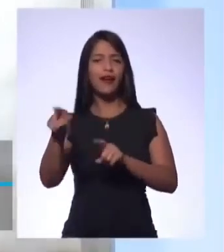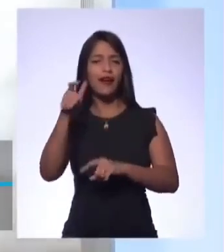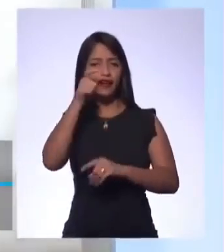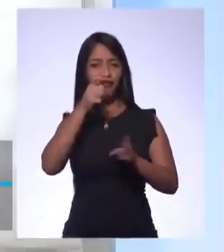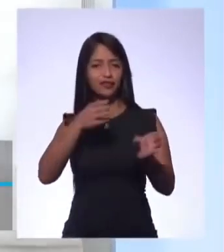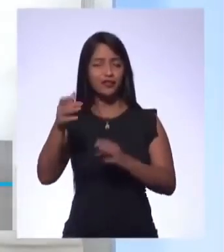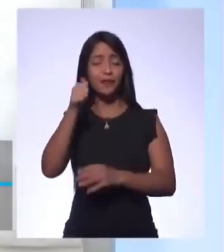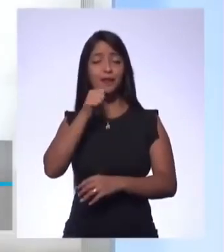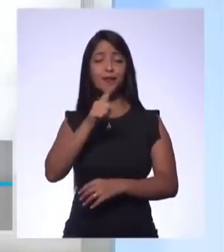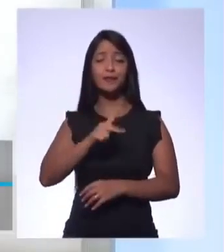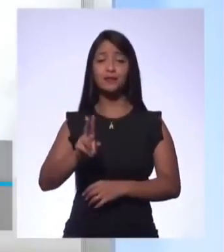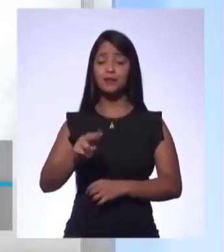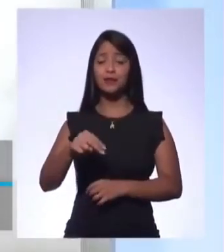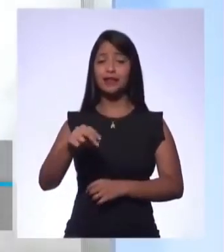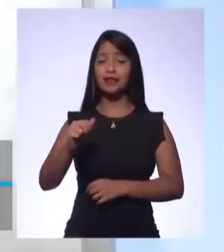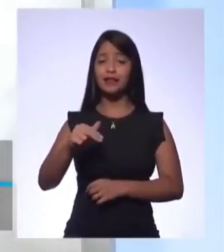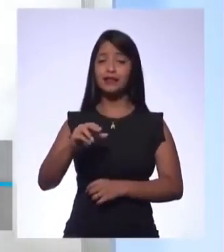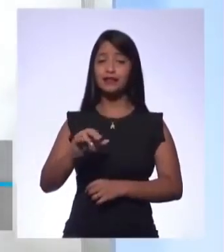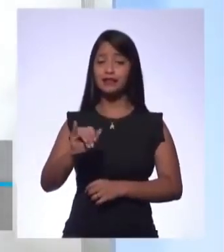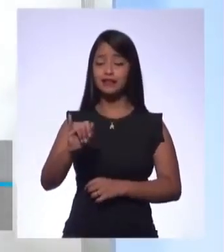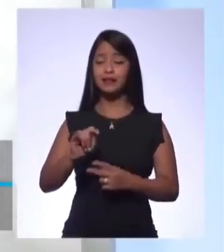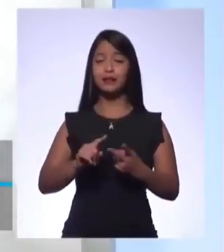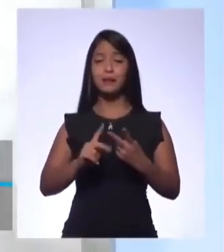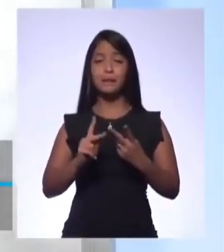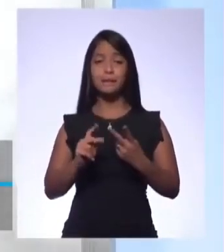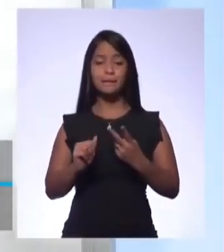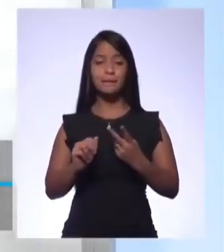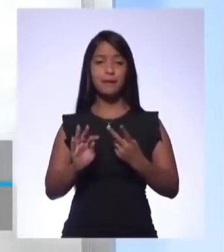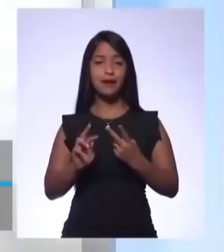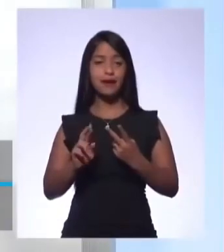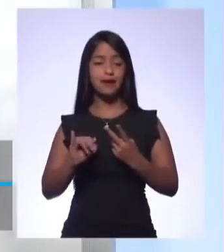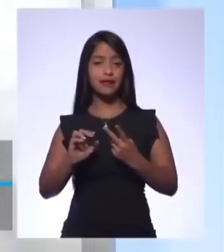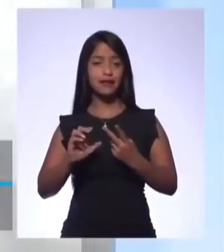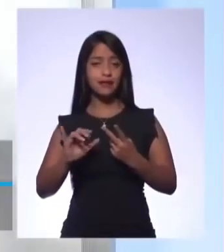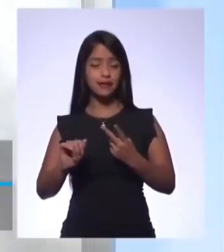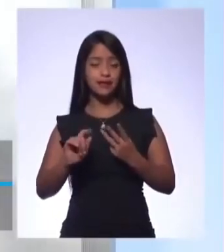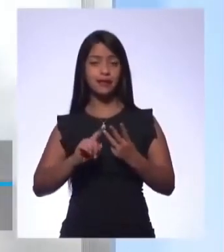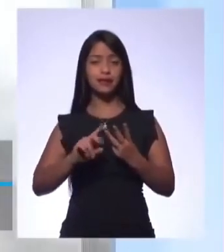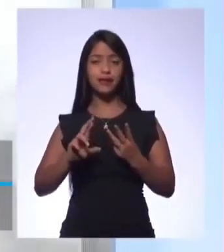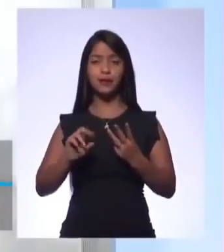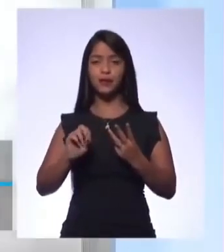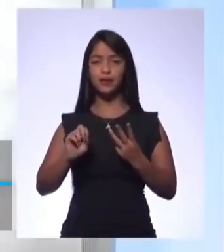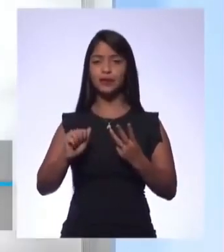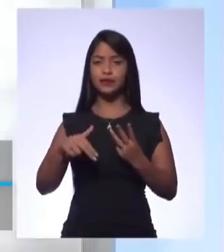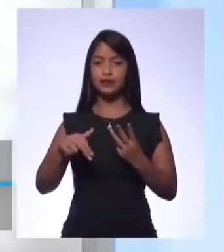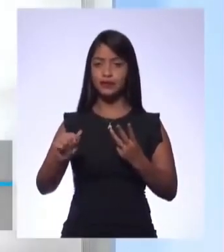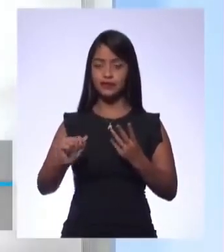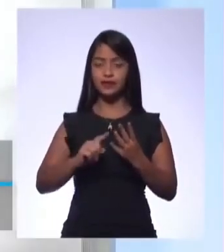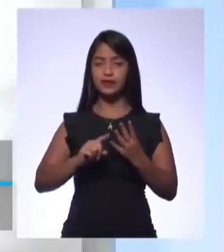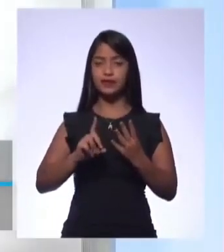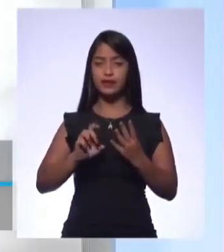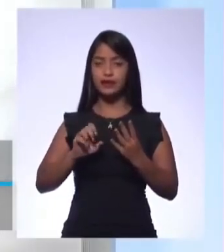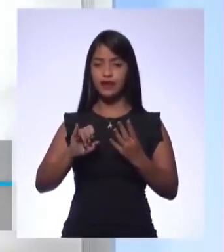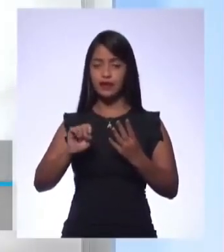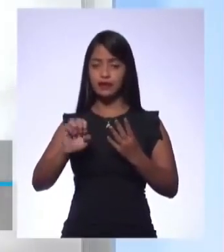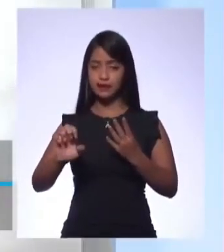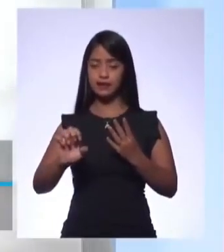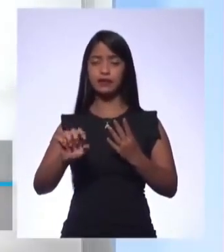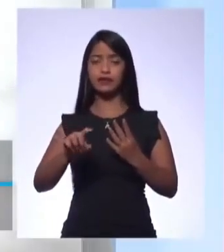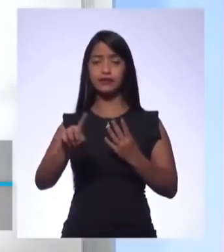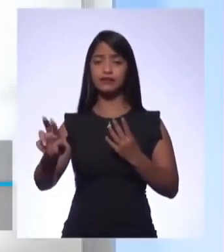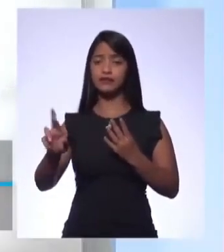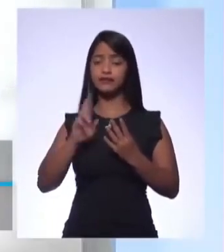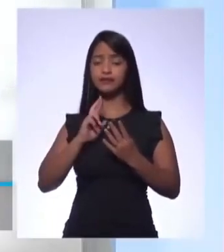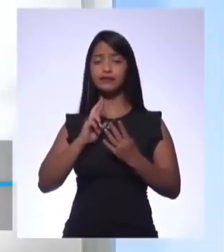a professora Patrícia, a professora Rosana, a professora Daisy. Ela falou que nós somos